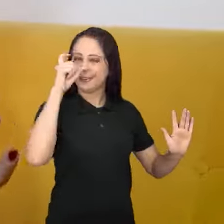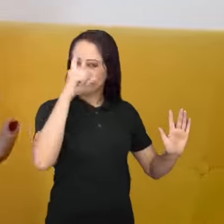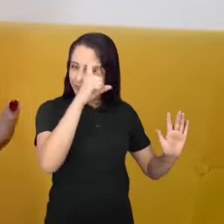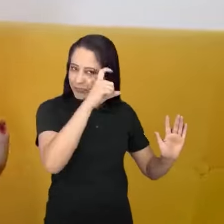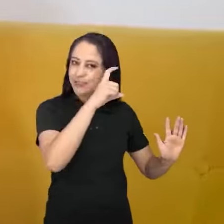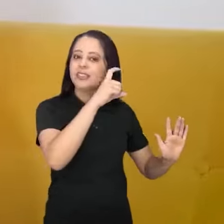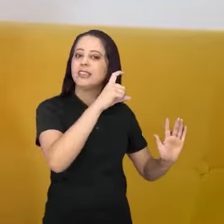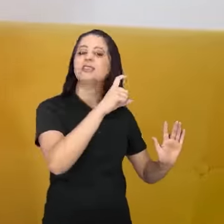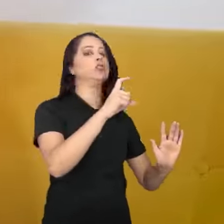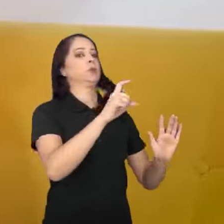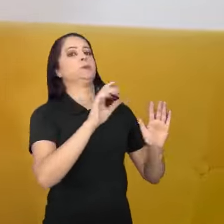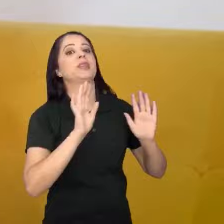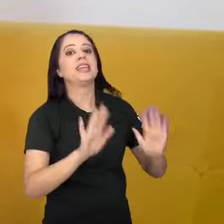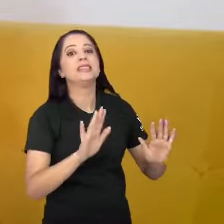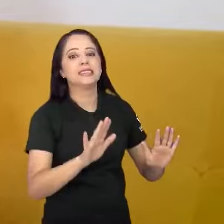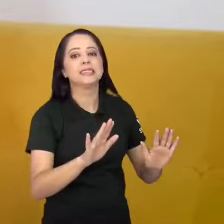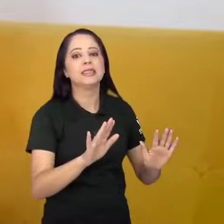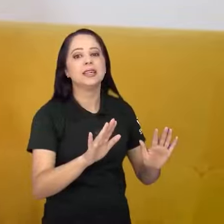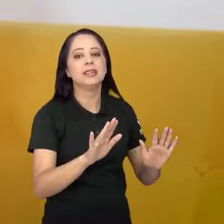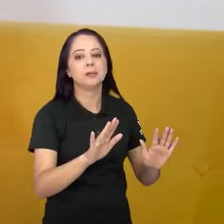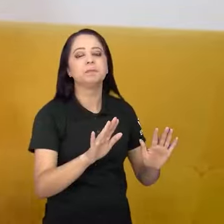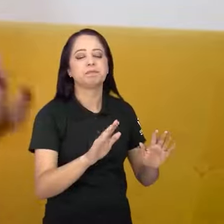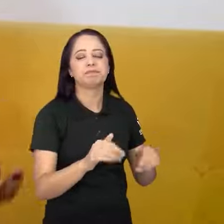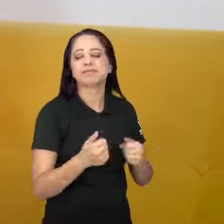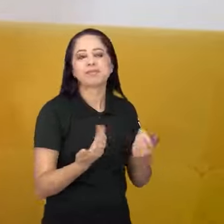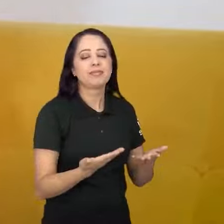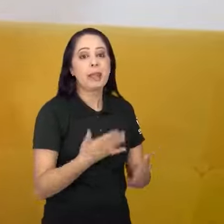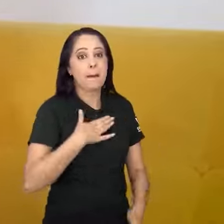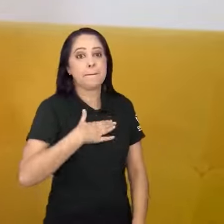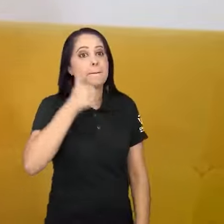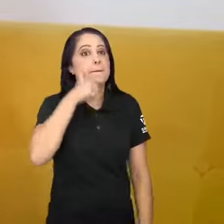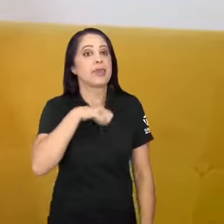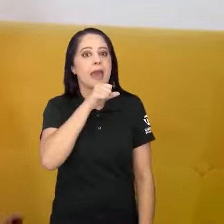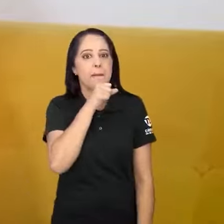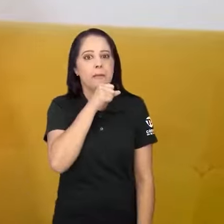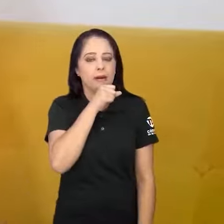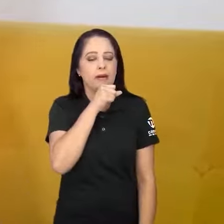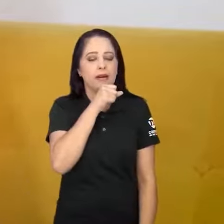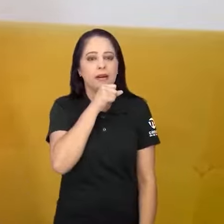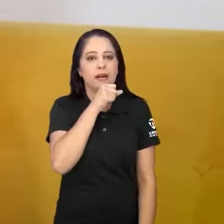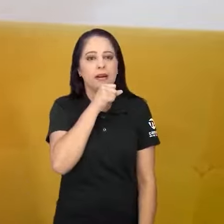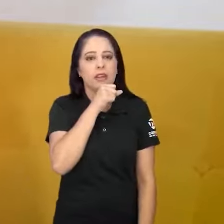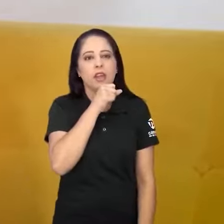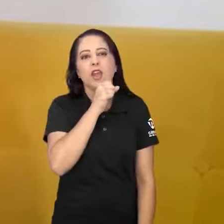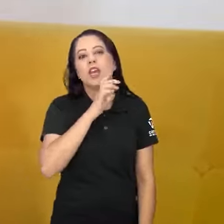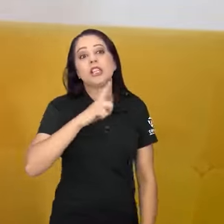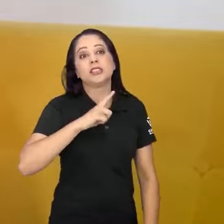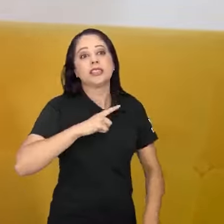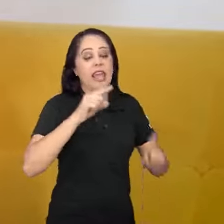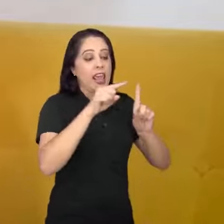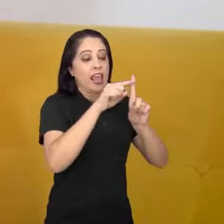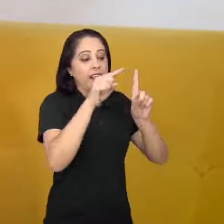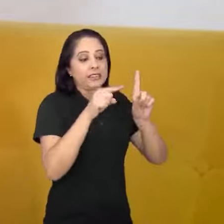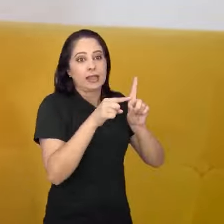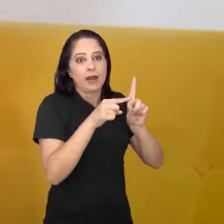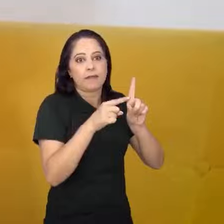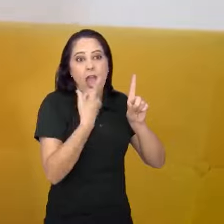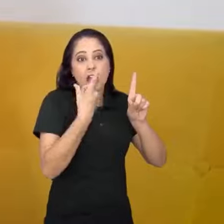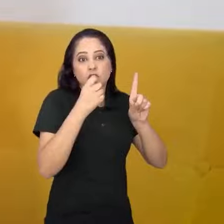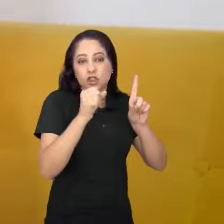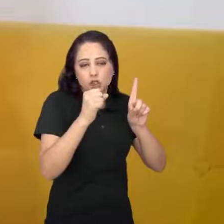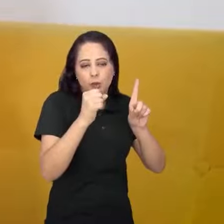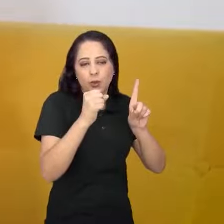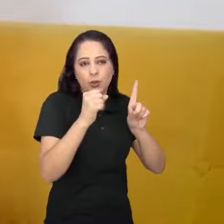do papai e irmãos da mamãe. Eles são os filhos mais novos. A minha mãe é 18ª gravidez da minha